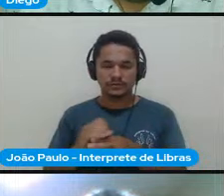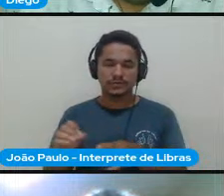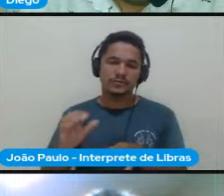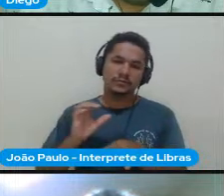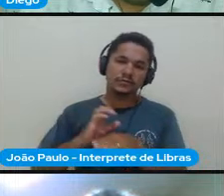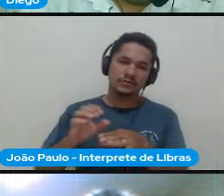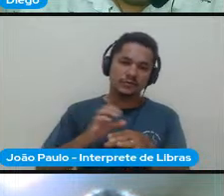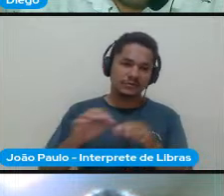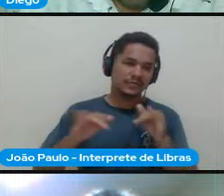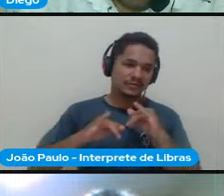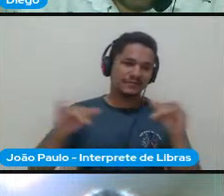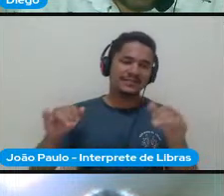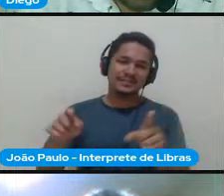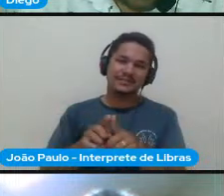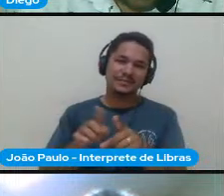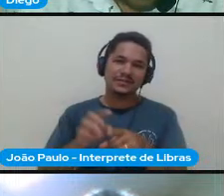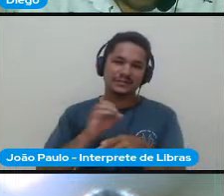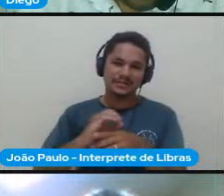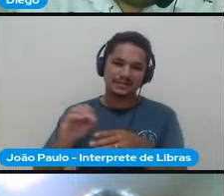nessas oficinas.